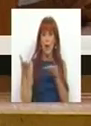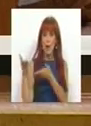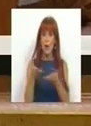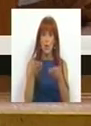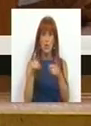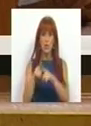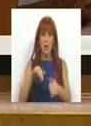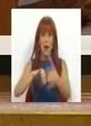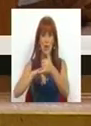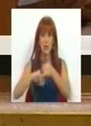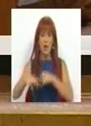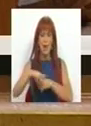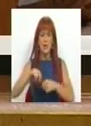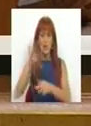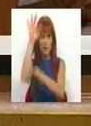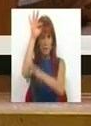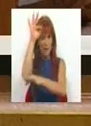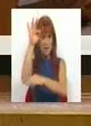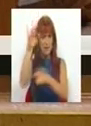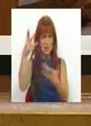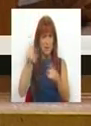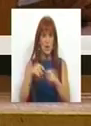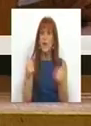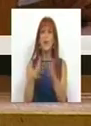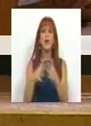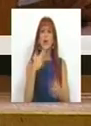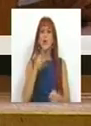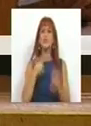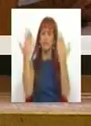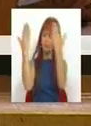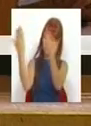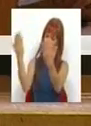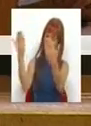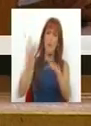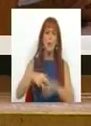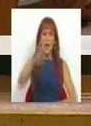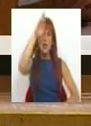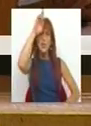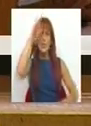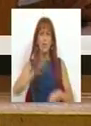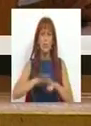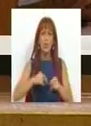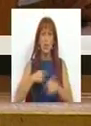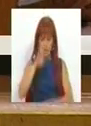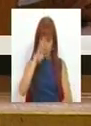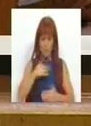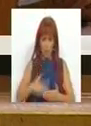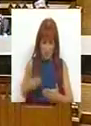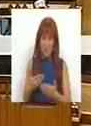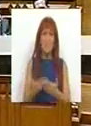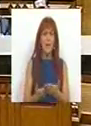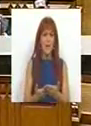contributo da Associação Nacional de Freguesias. A todos, bem-ajam por esse esforço e por essa dedicação.